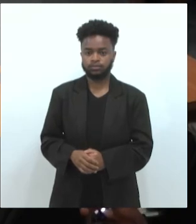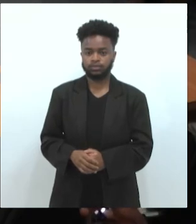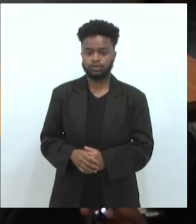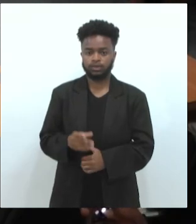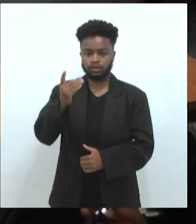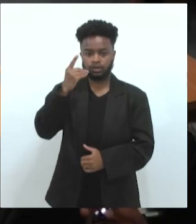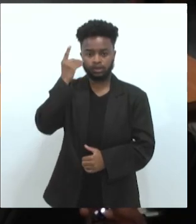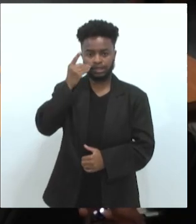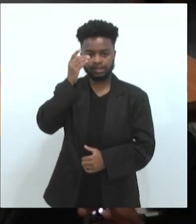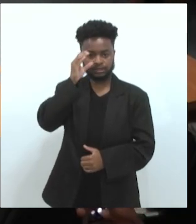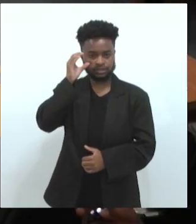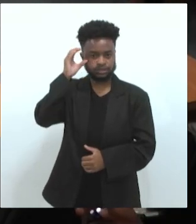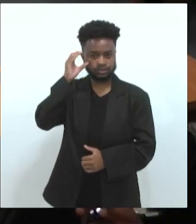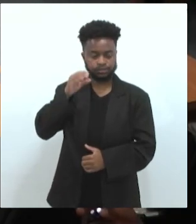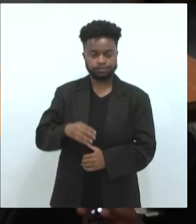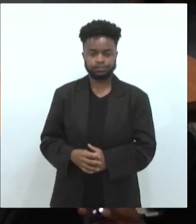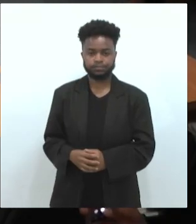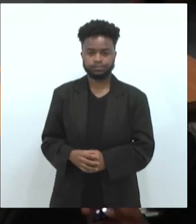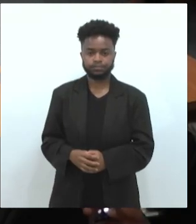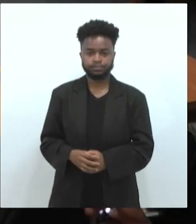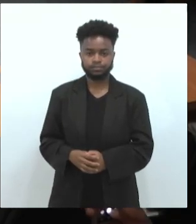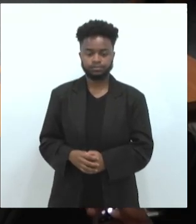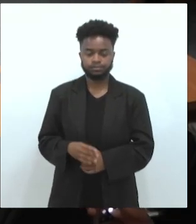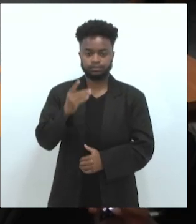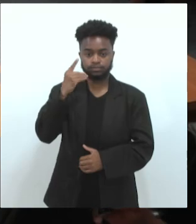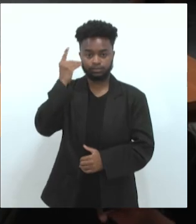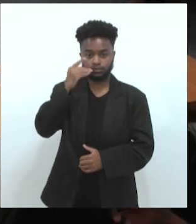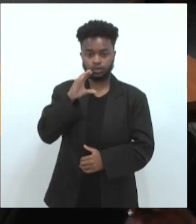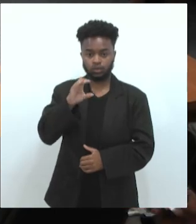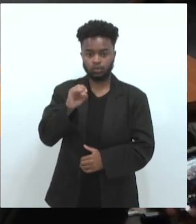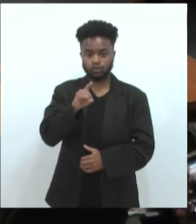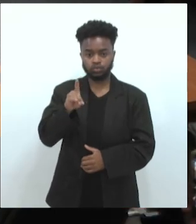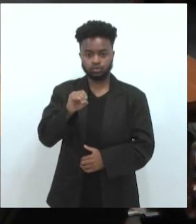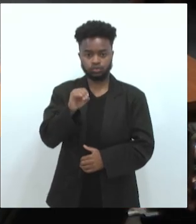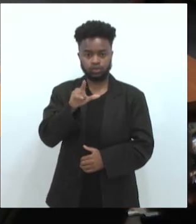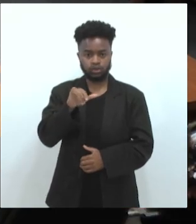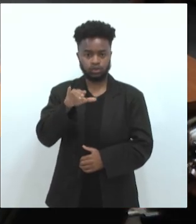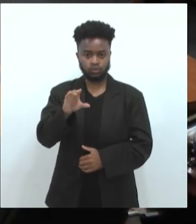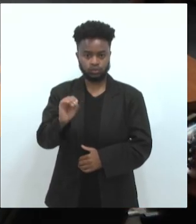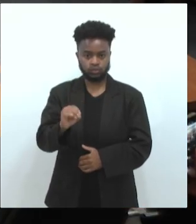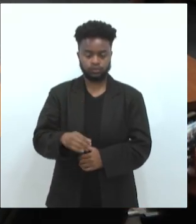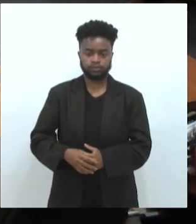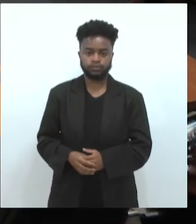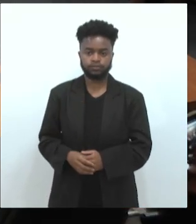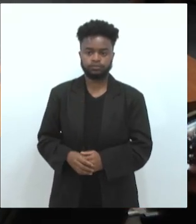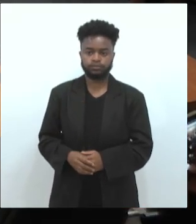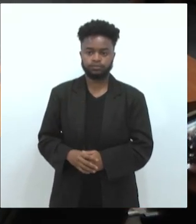Deputada Célia Jordão. Deputado Vinícius Cosolino.